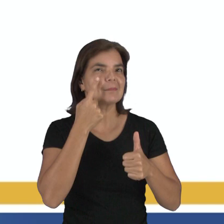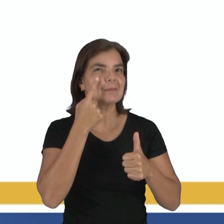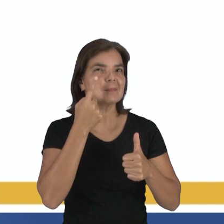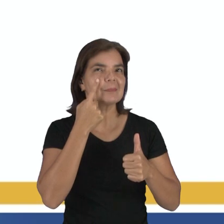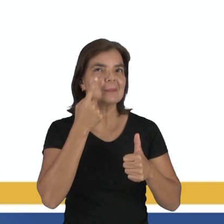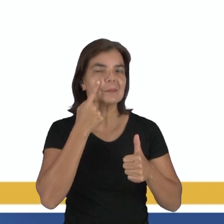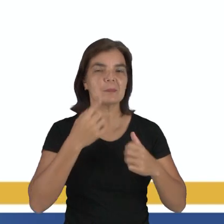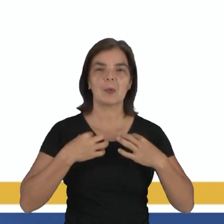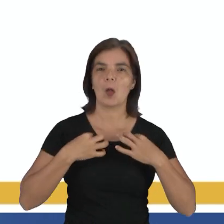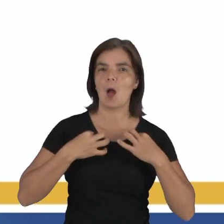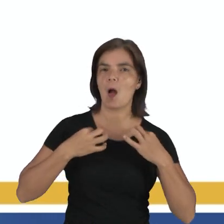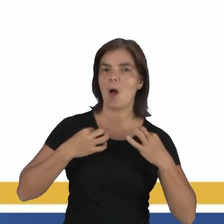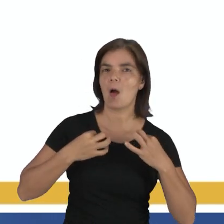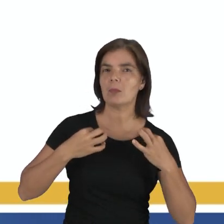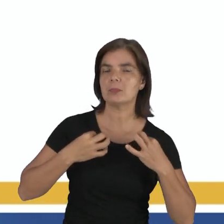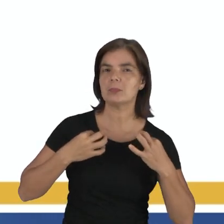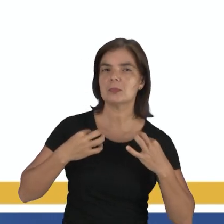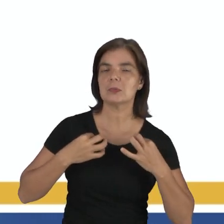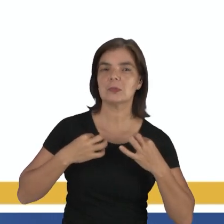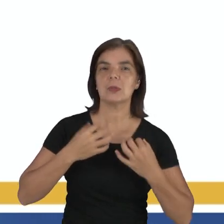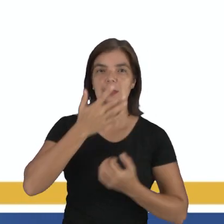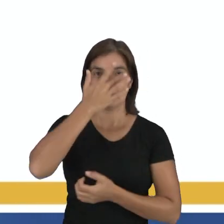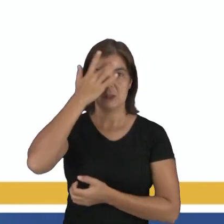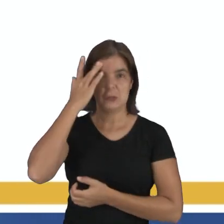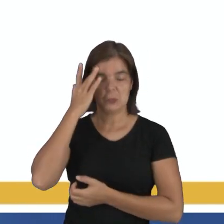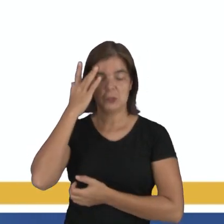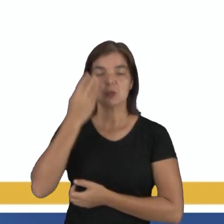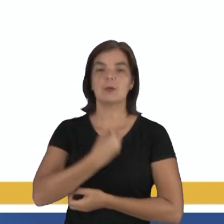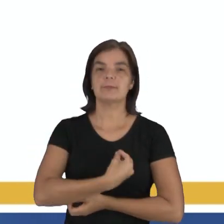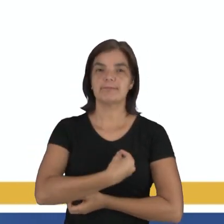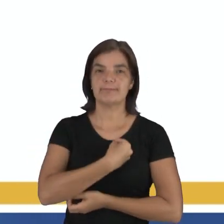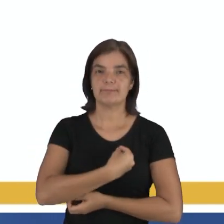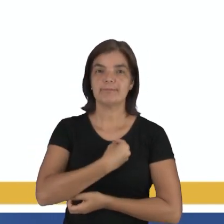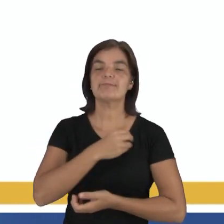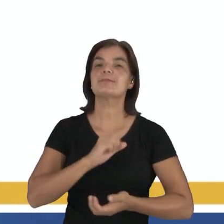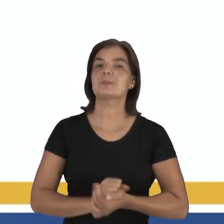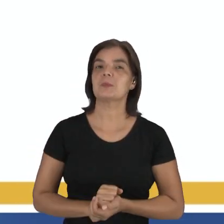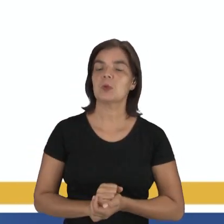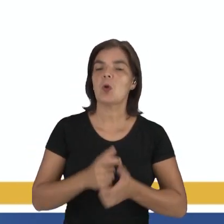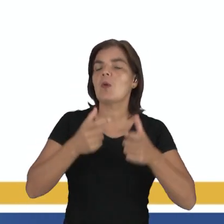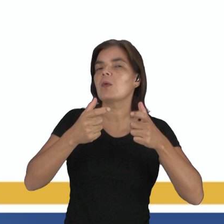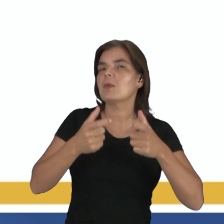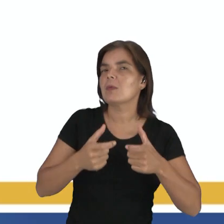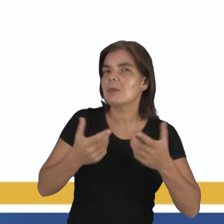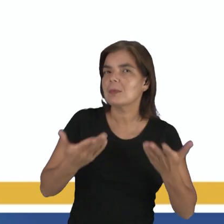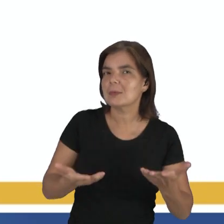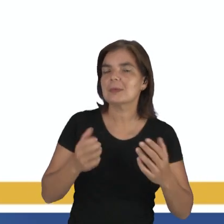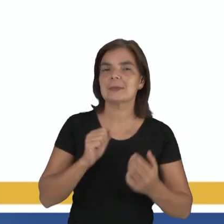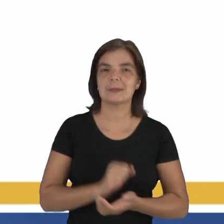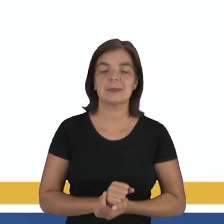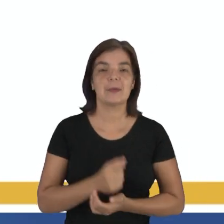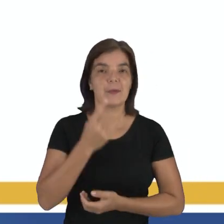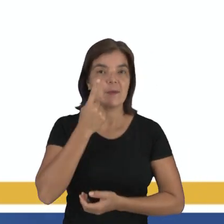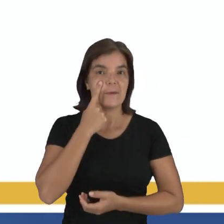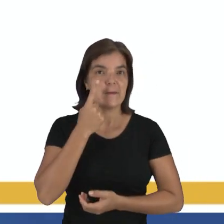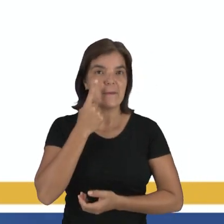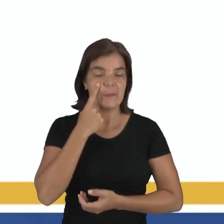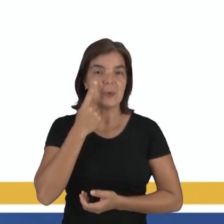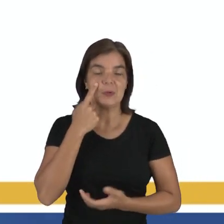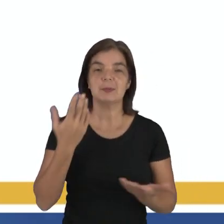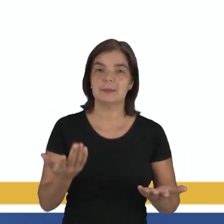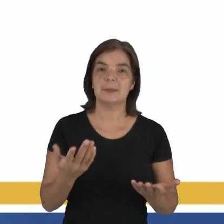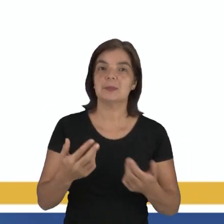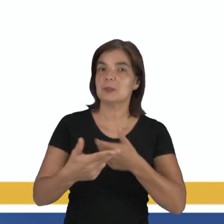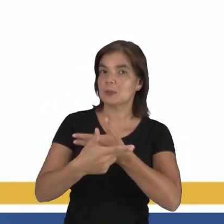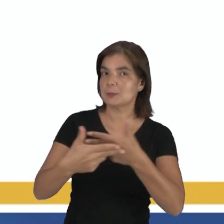observem a roupa em que as personagens estão vestidas, o ambiente, você observa o ambiente por